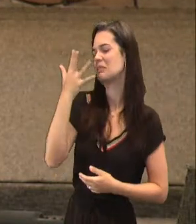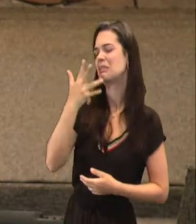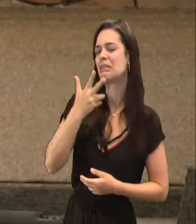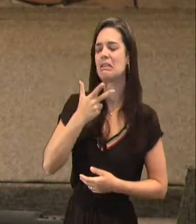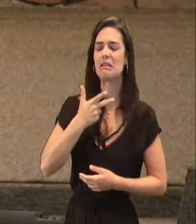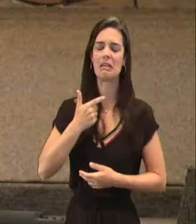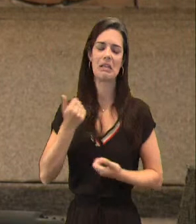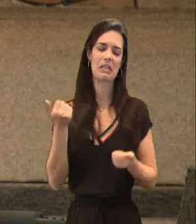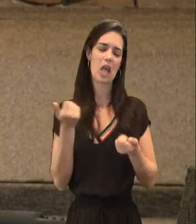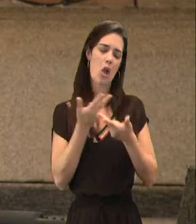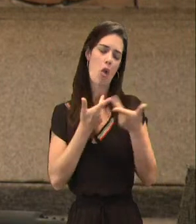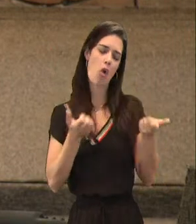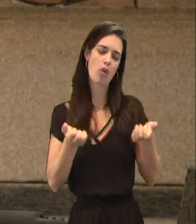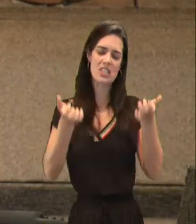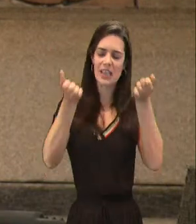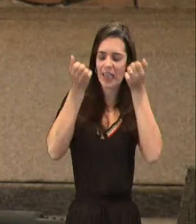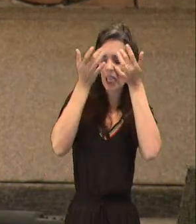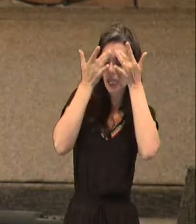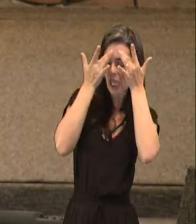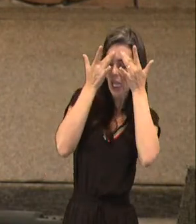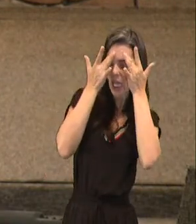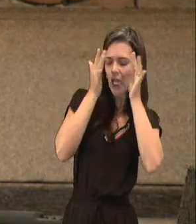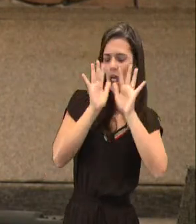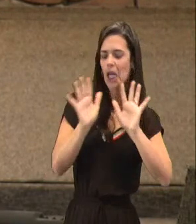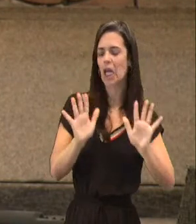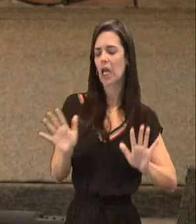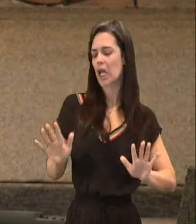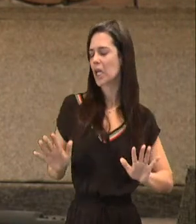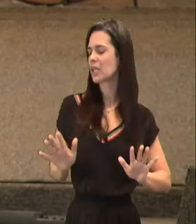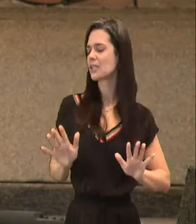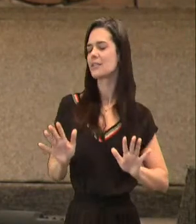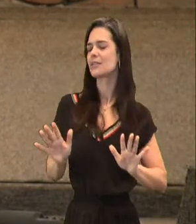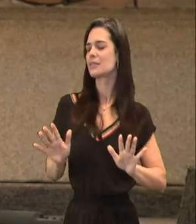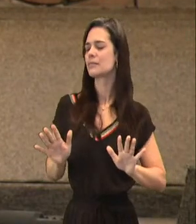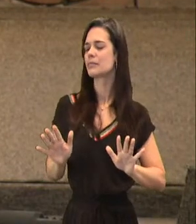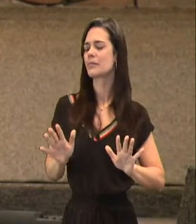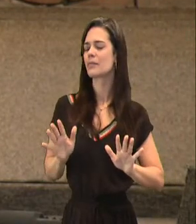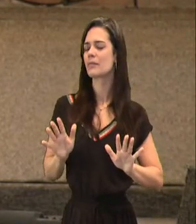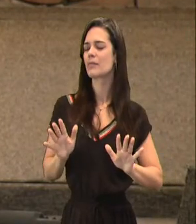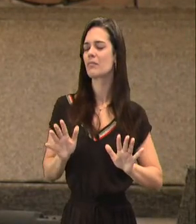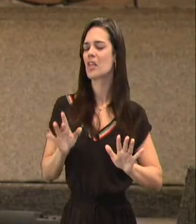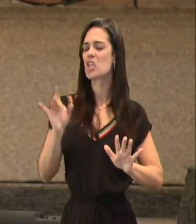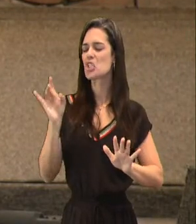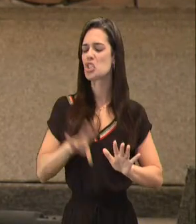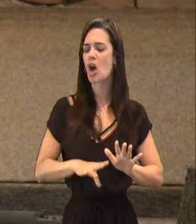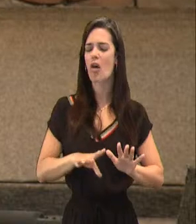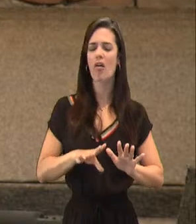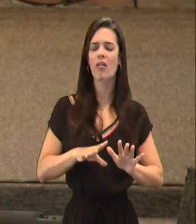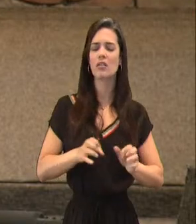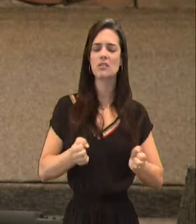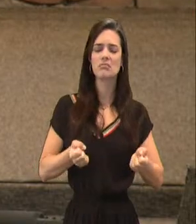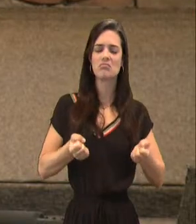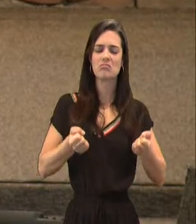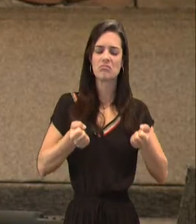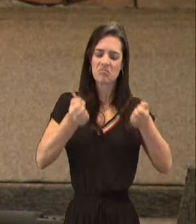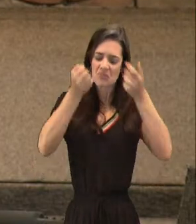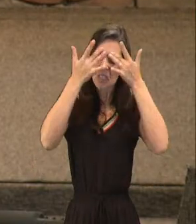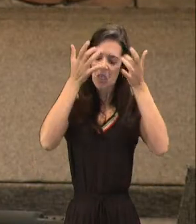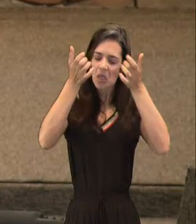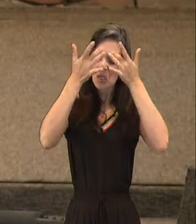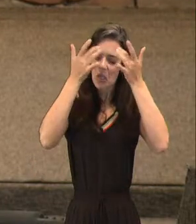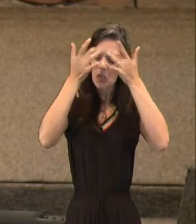as nossas orações sejam um tempo de repetirmos palavras escritas ou palavras